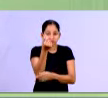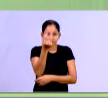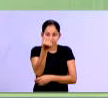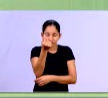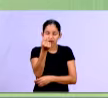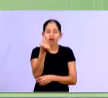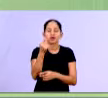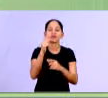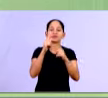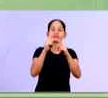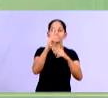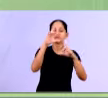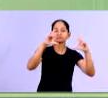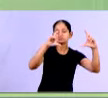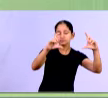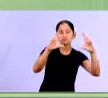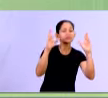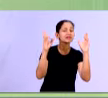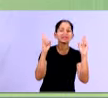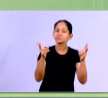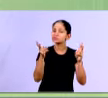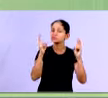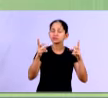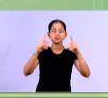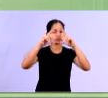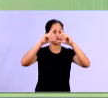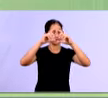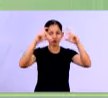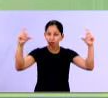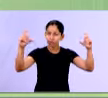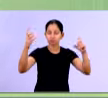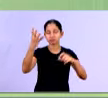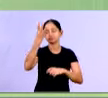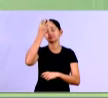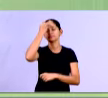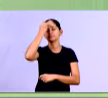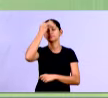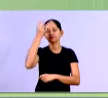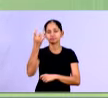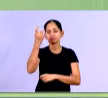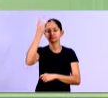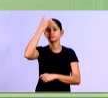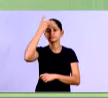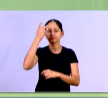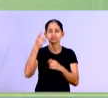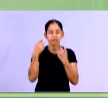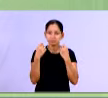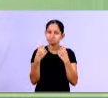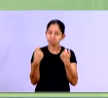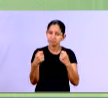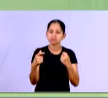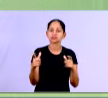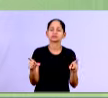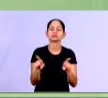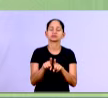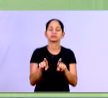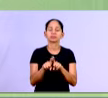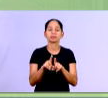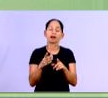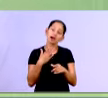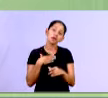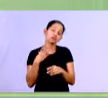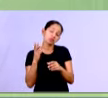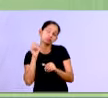mais taxa vezes tempo, ok? Essa é a fórmula que nós estamos utilizando. E aí eu vou substituir as